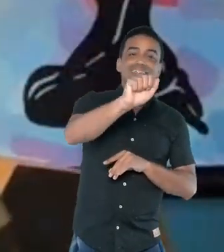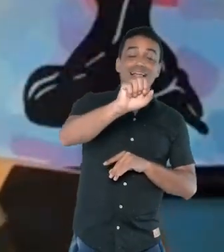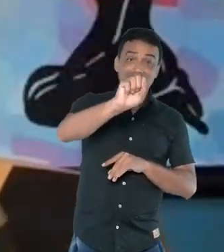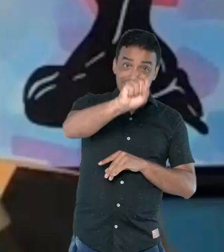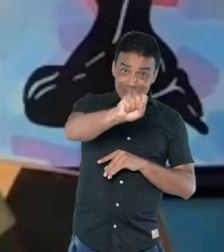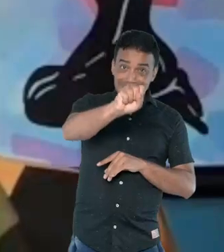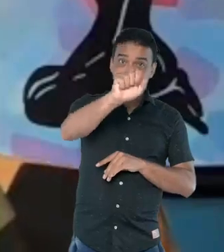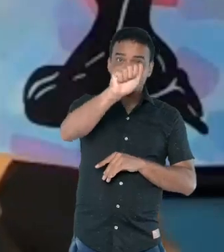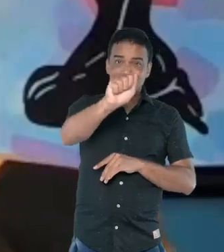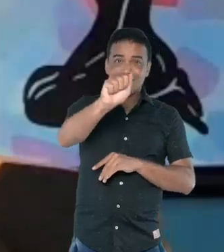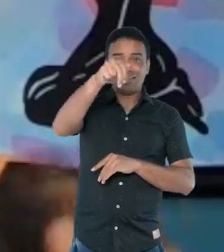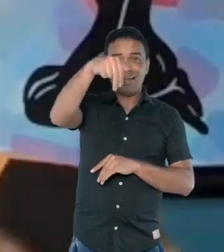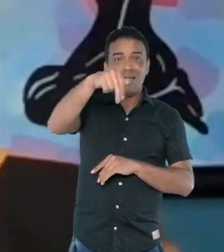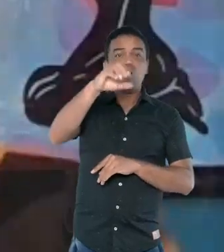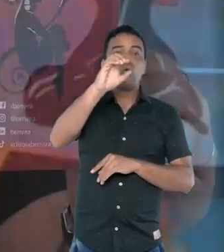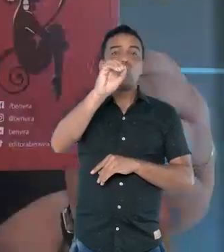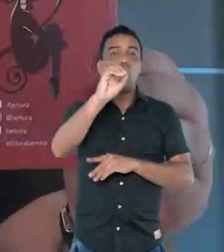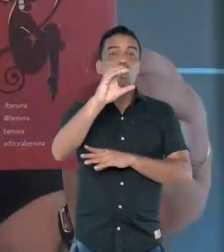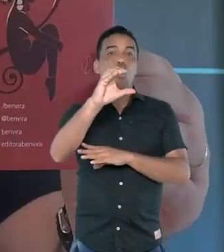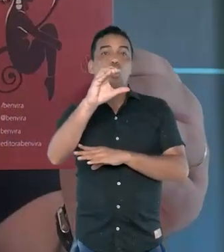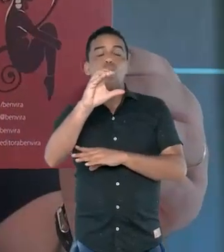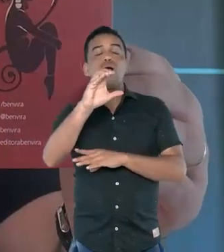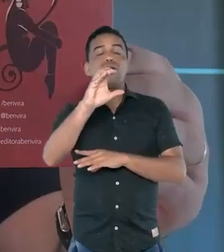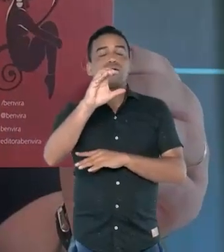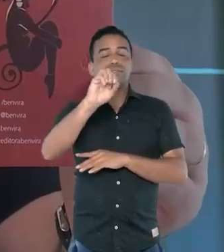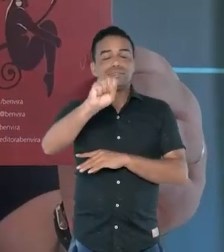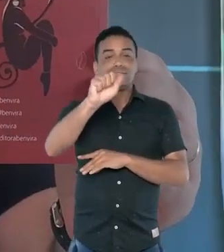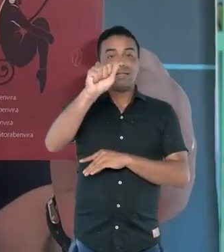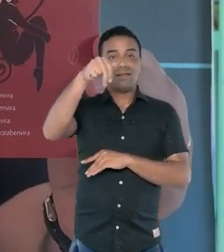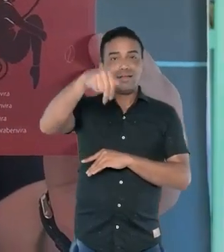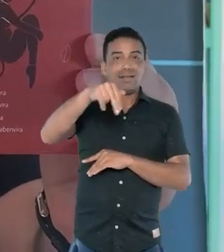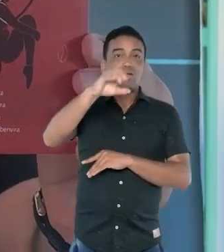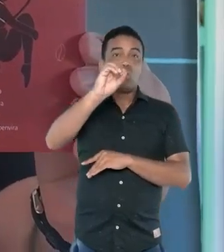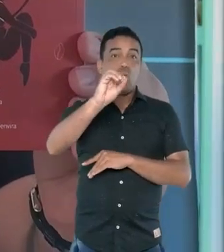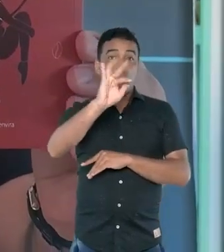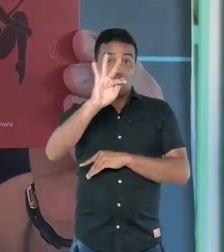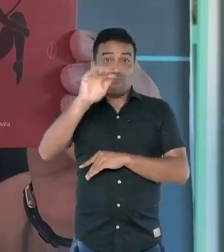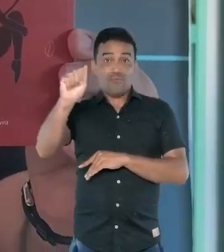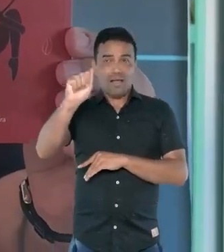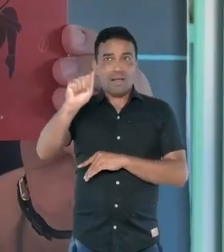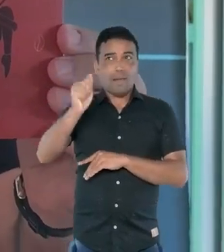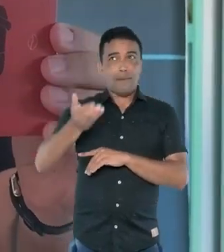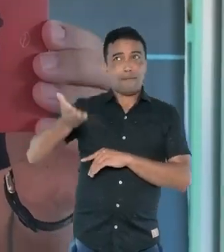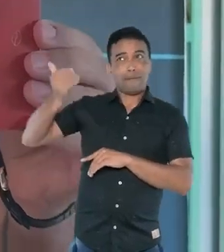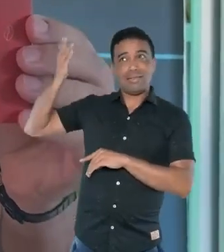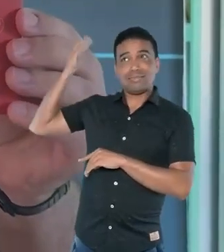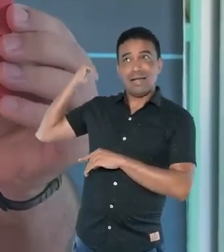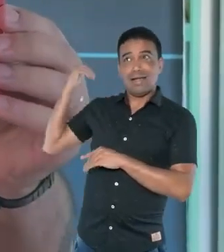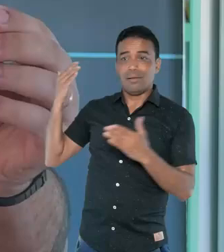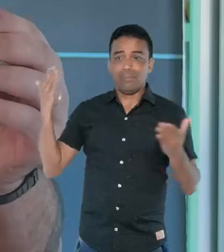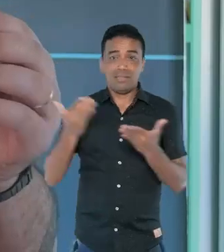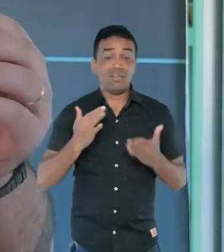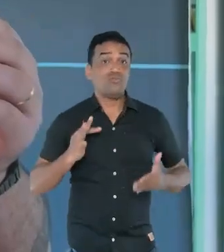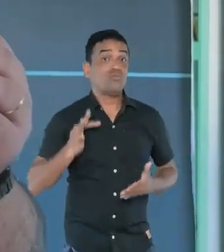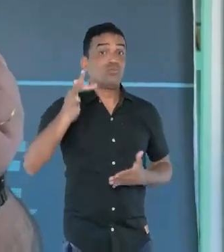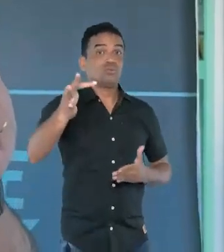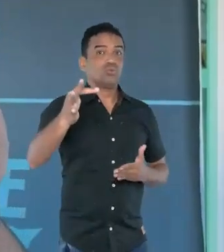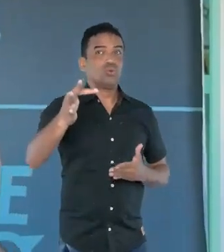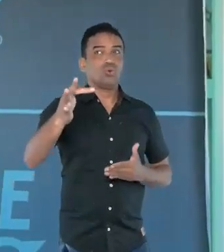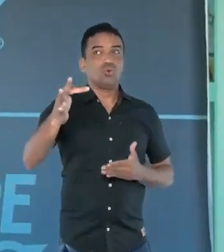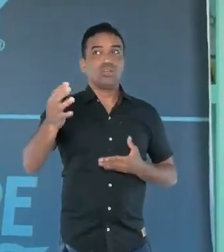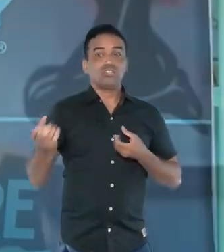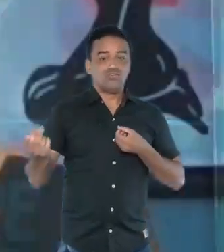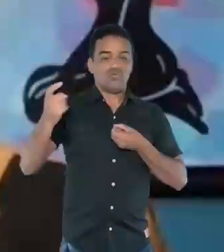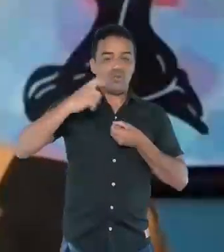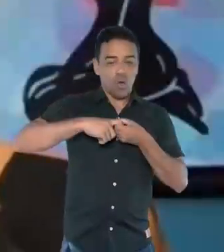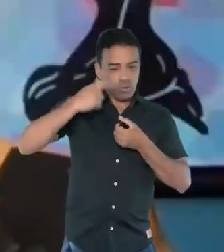olhar e de perceber passado, presente e futuro, e como que a gente faz esse retorno para a